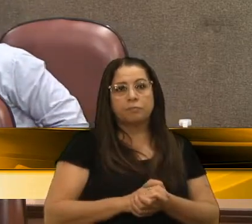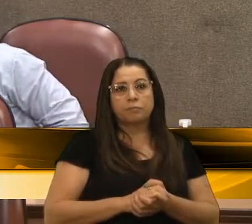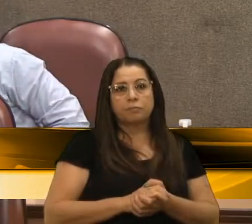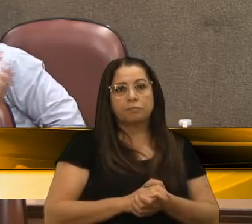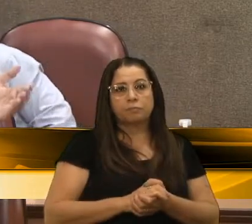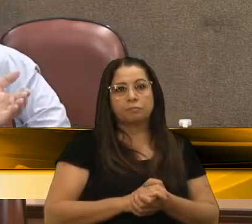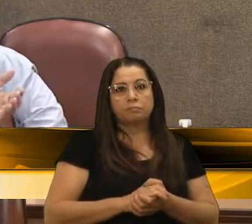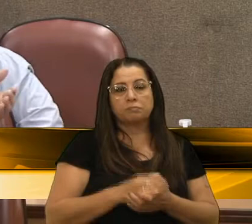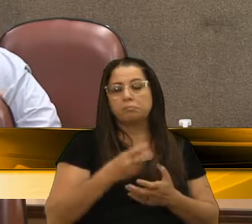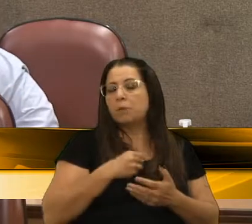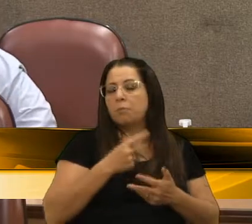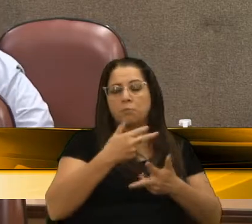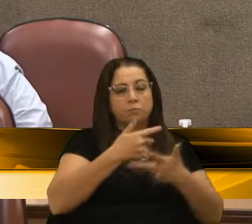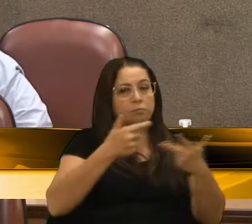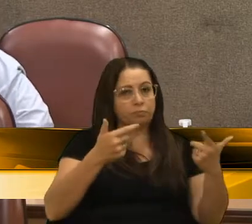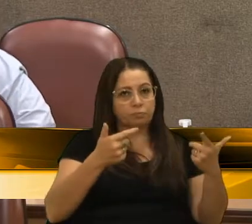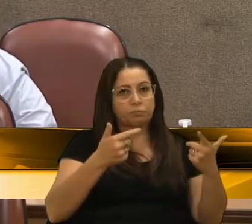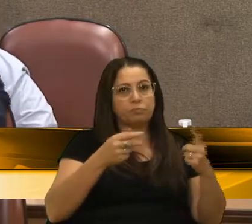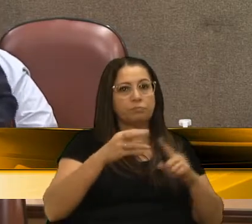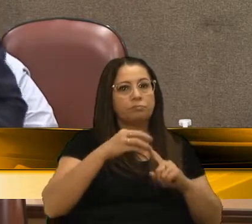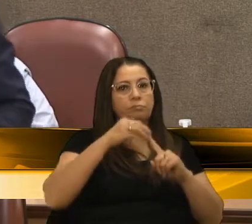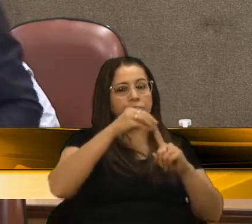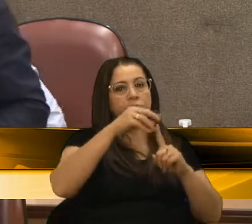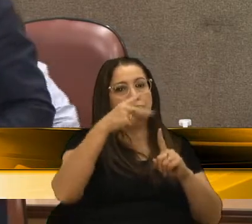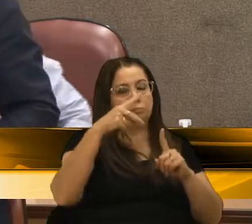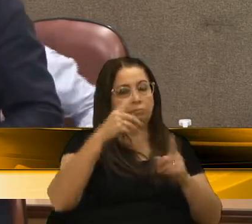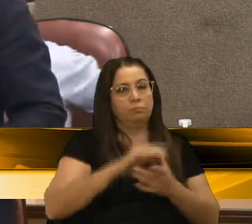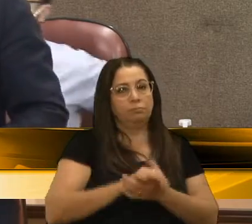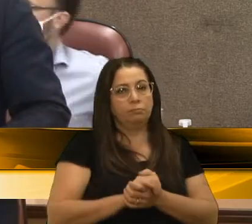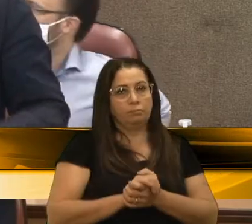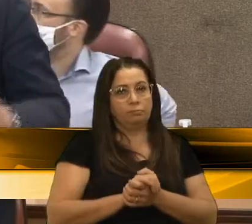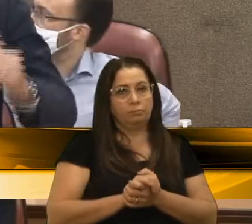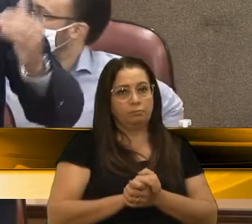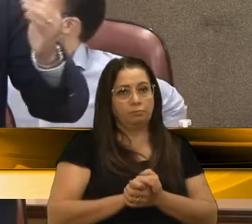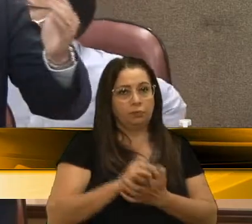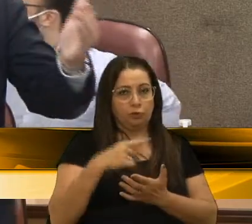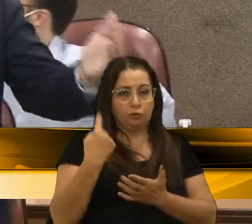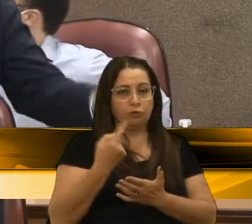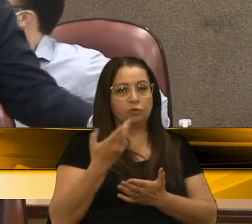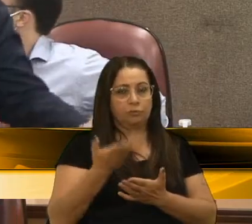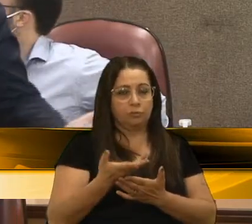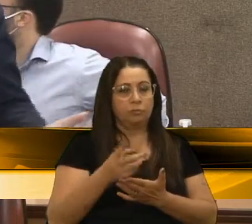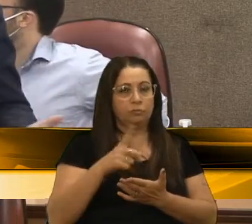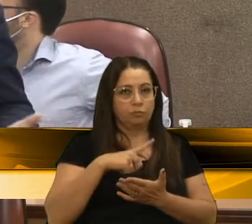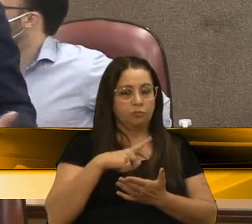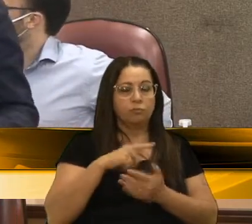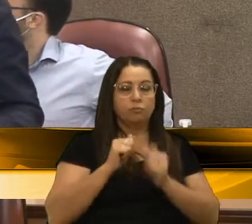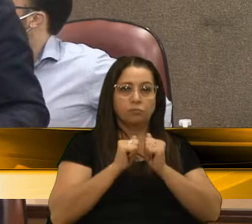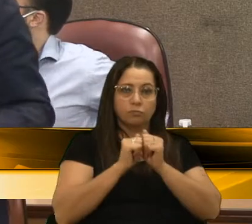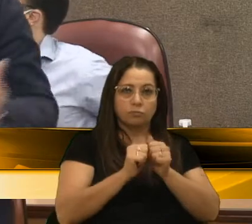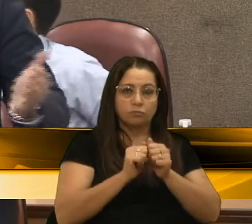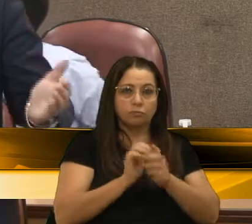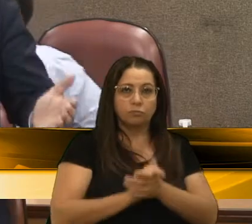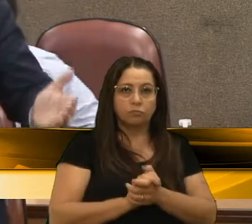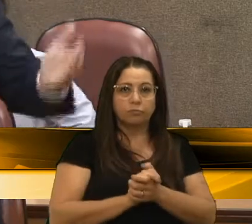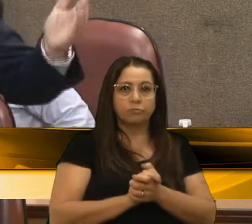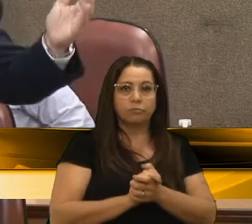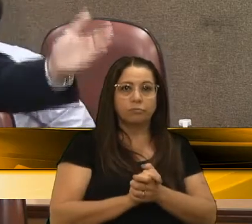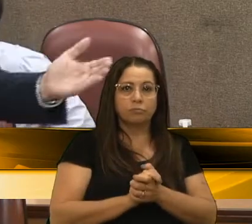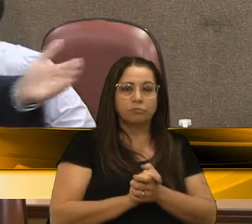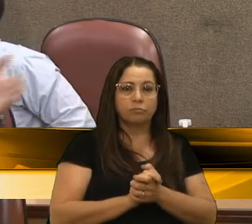Para muitas coisas, mas a principal dela, nós que já estivemos à frente de